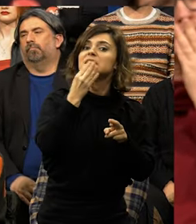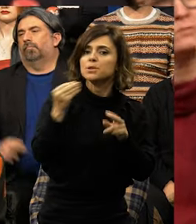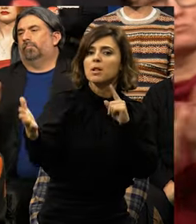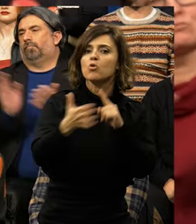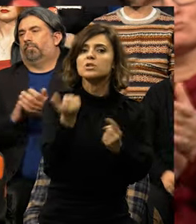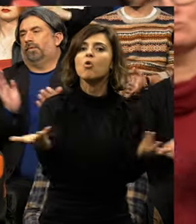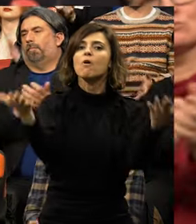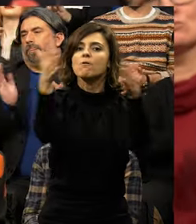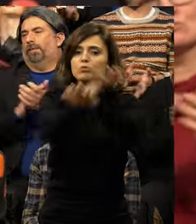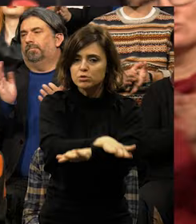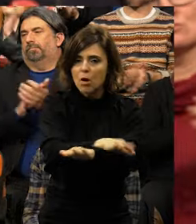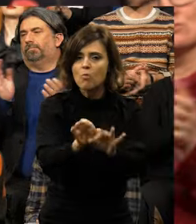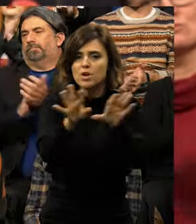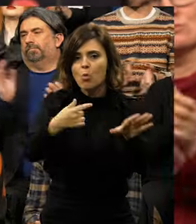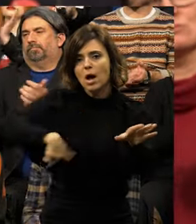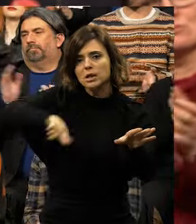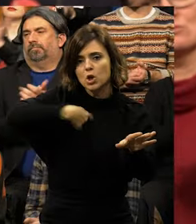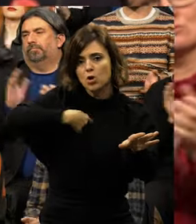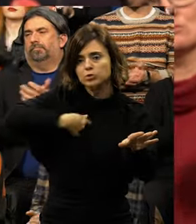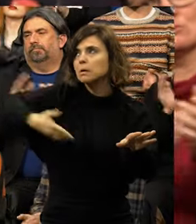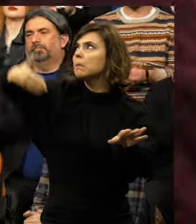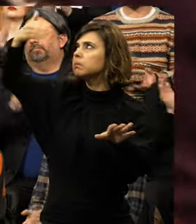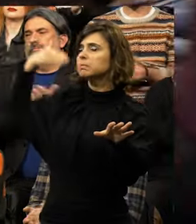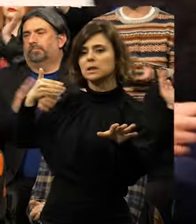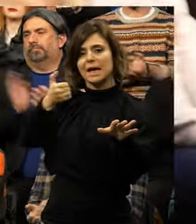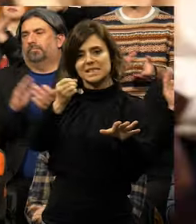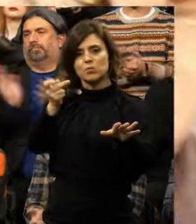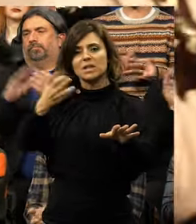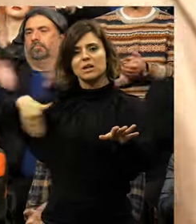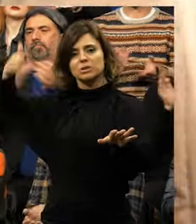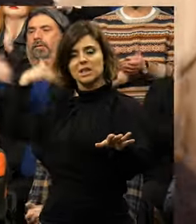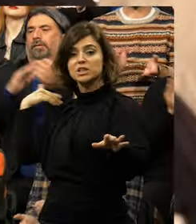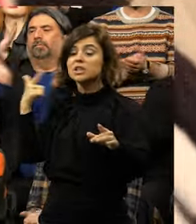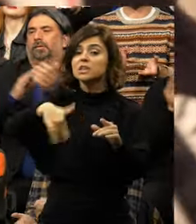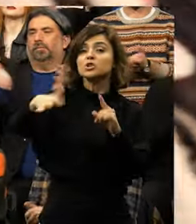50 anos e que derrotem o governo cionista de extrema